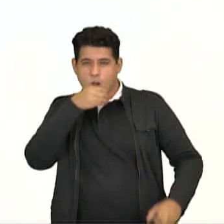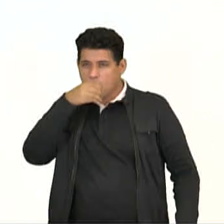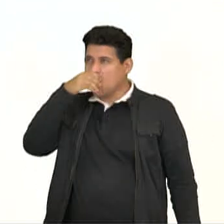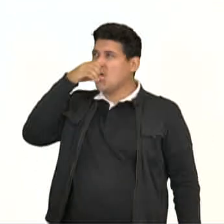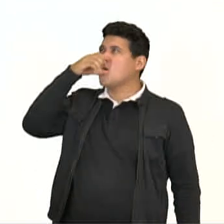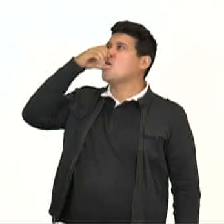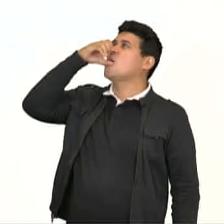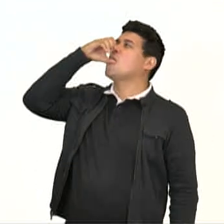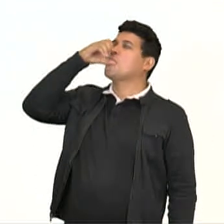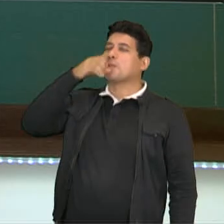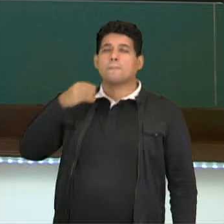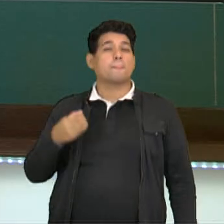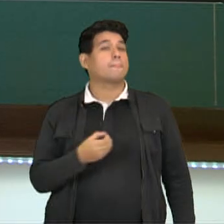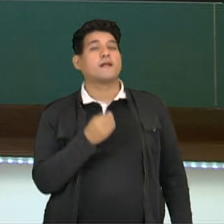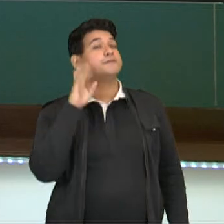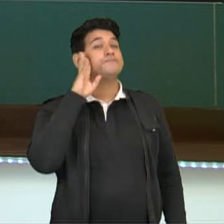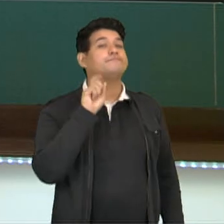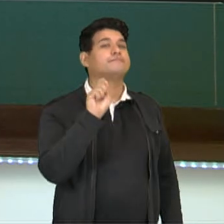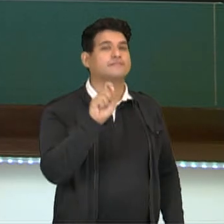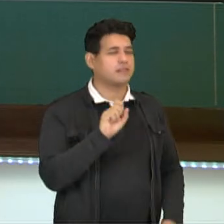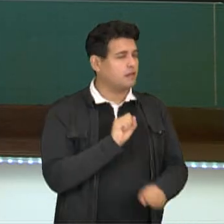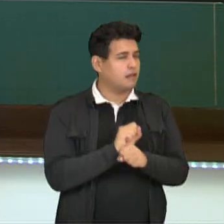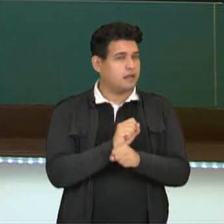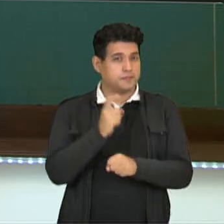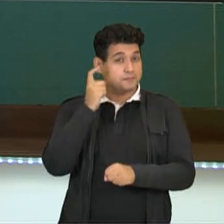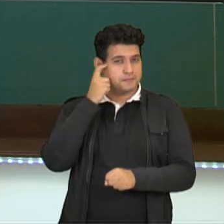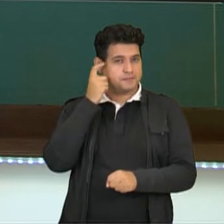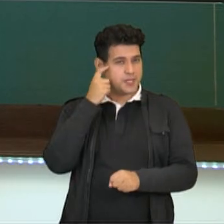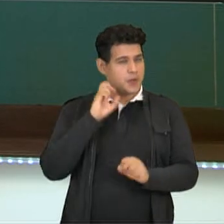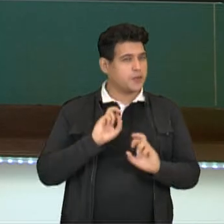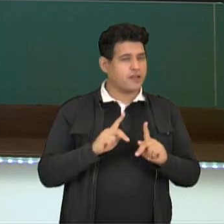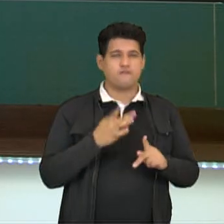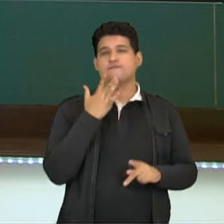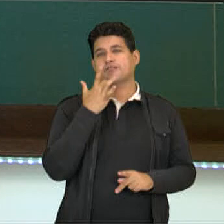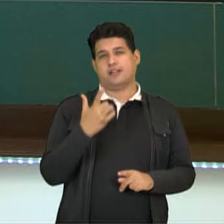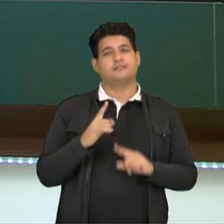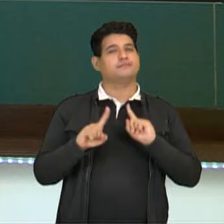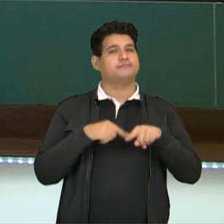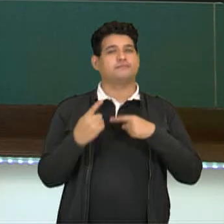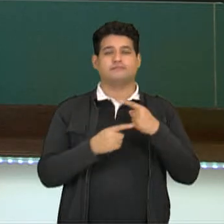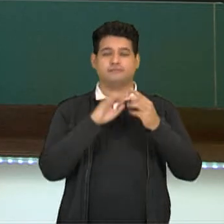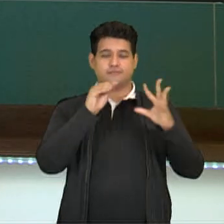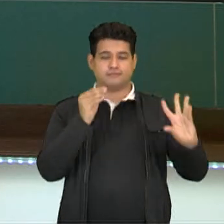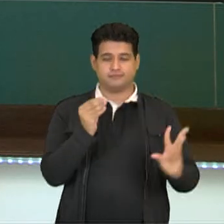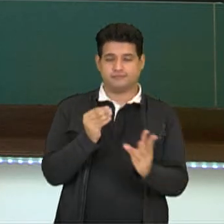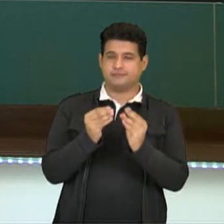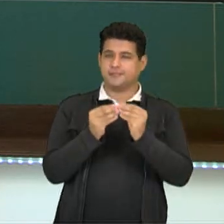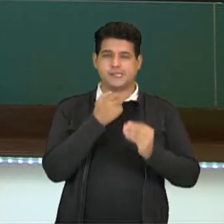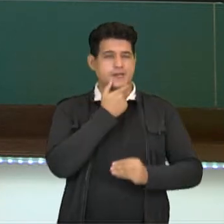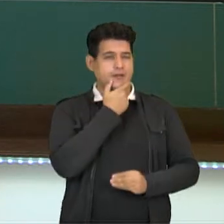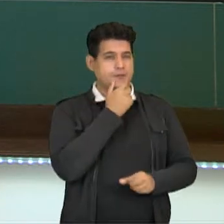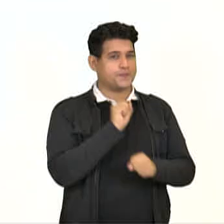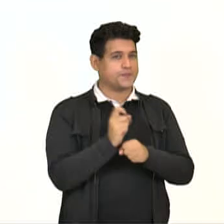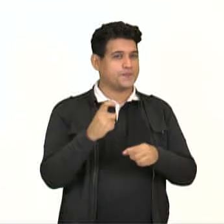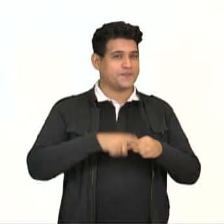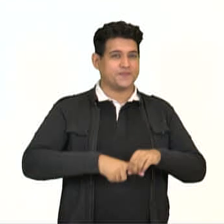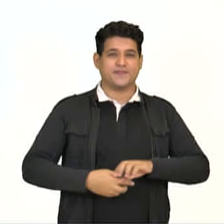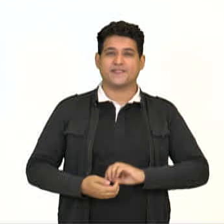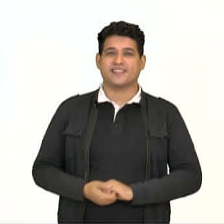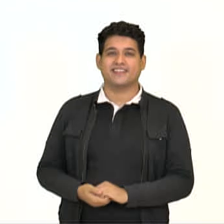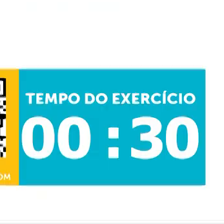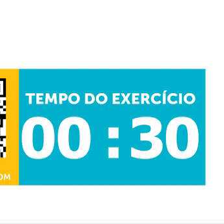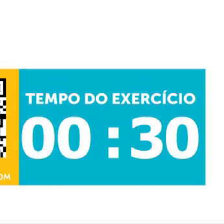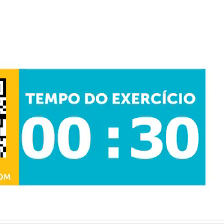irá... Então, vou dar um tempinho, você vai pensar bem aí, tá bem fácil, e vai completar ali em inglês. Eu já volto.